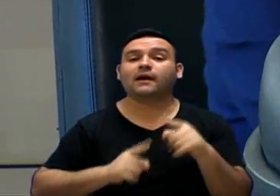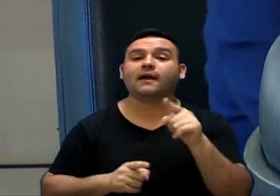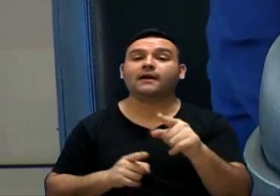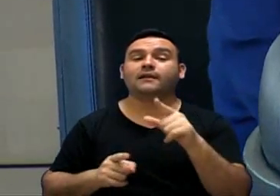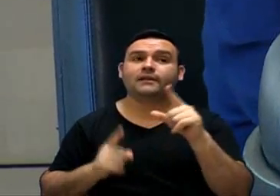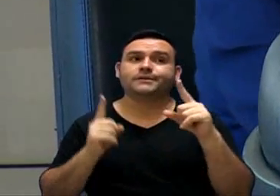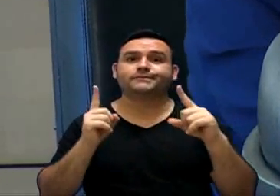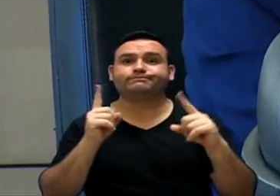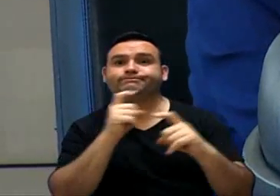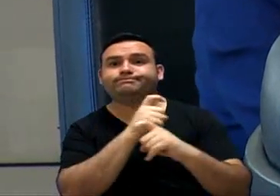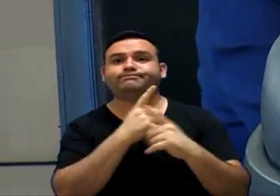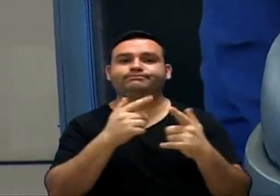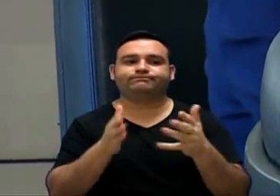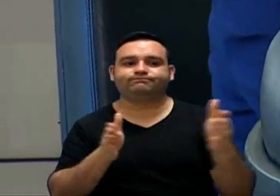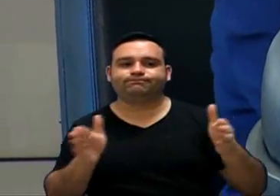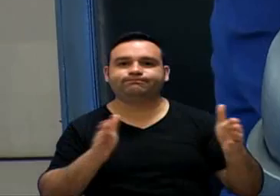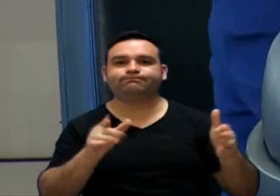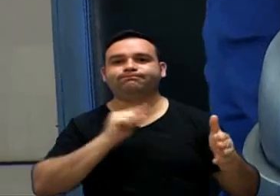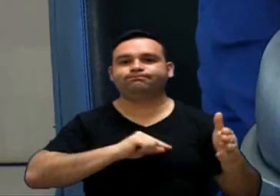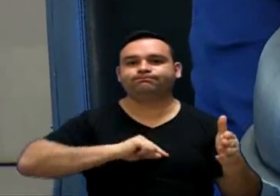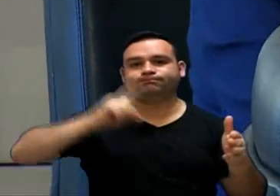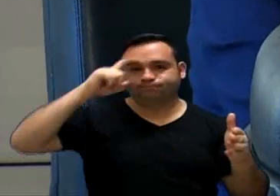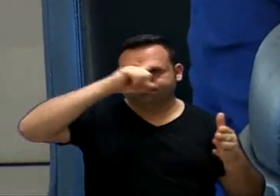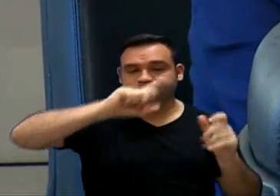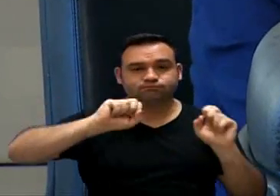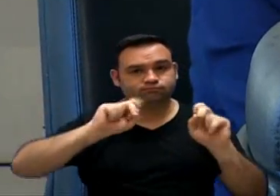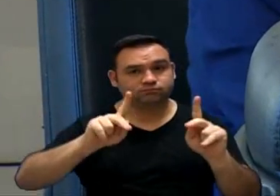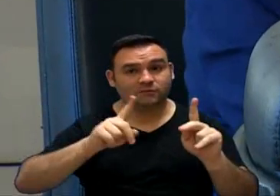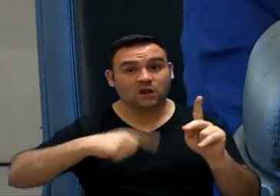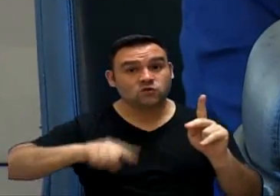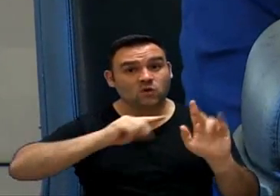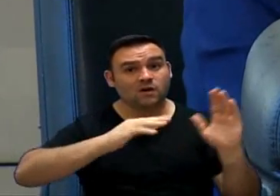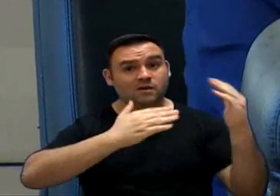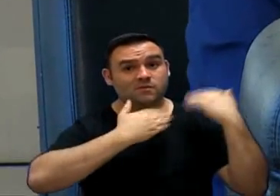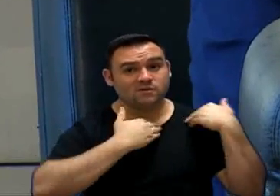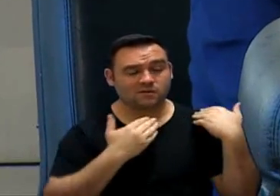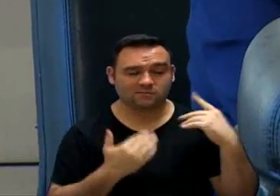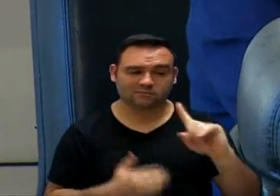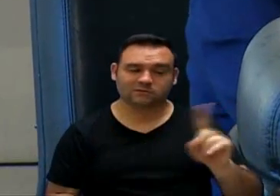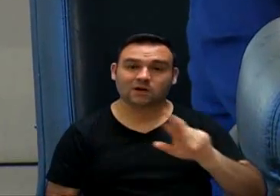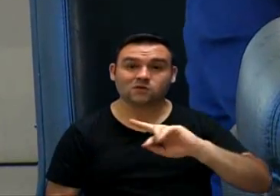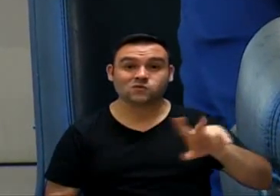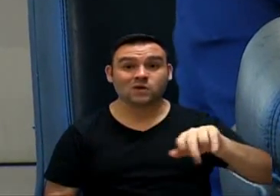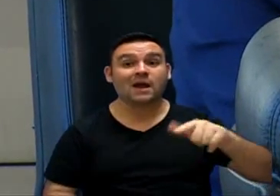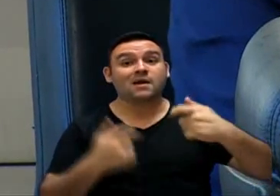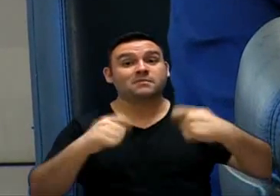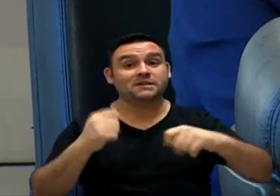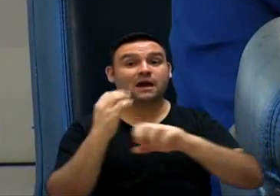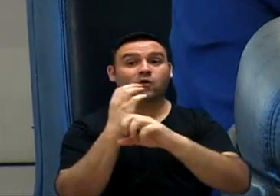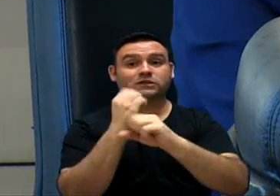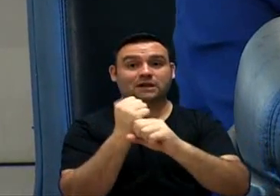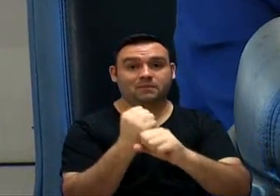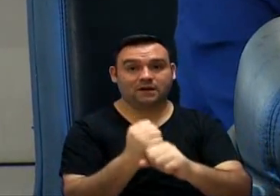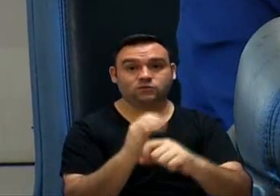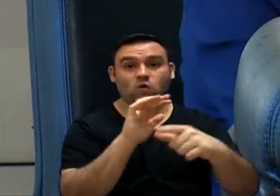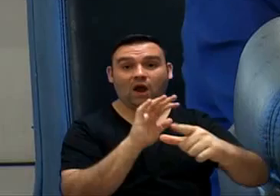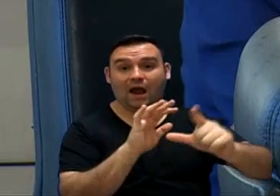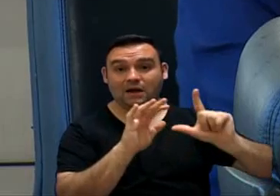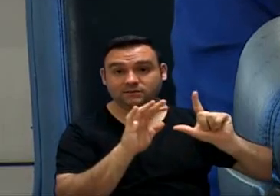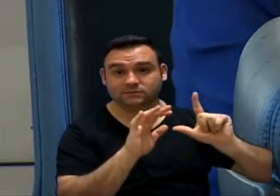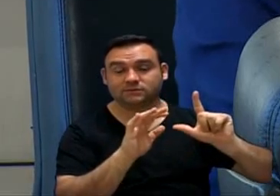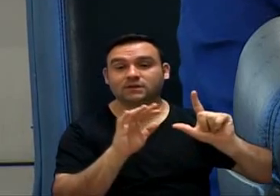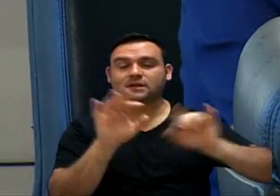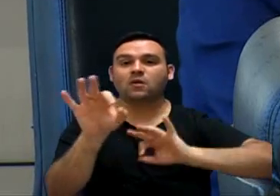teve dificuldades durante a pandemia. Não é a nossa atribuição fazermos isso sem a previsão orçamentária. Então,